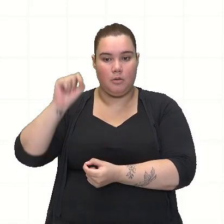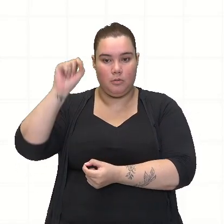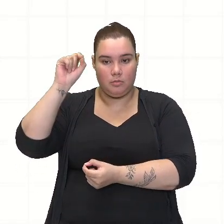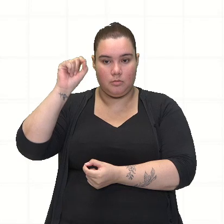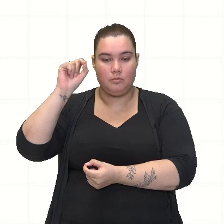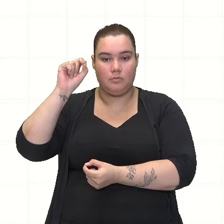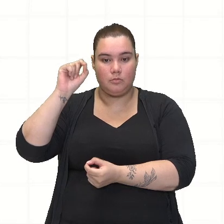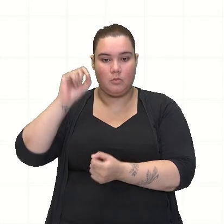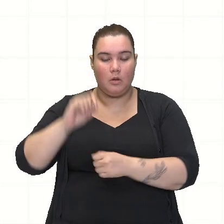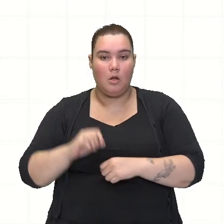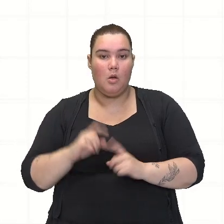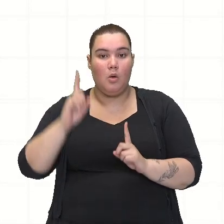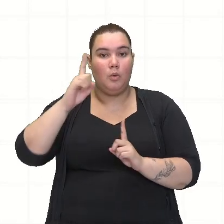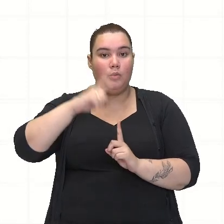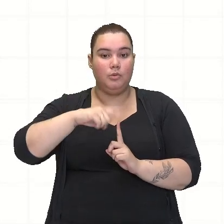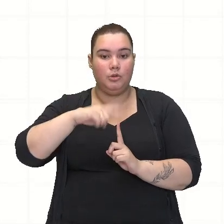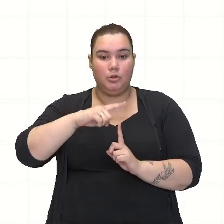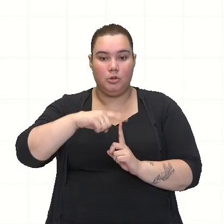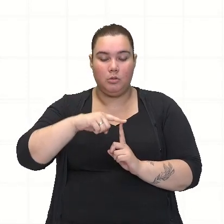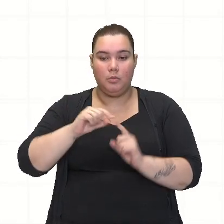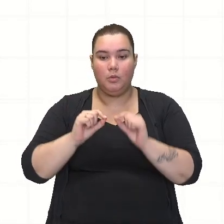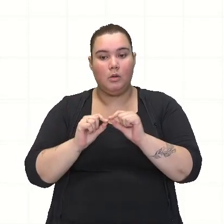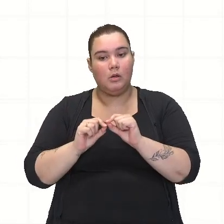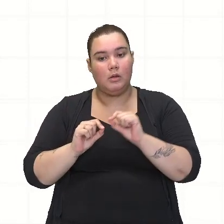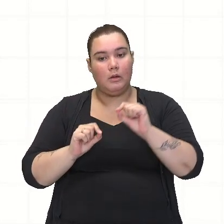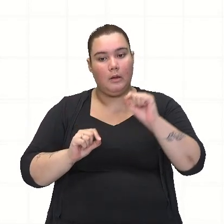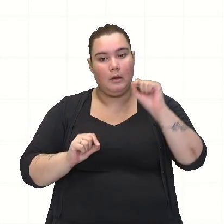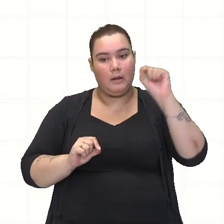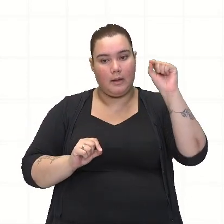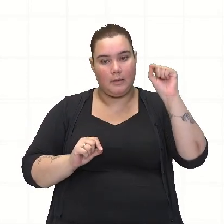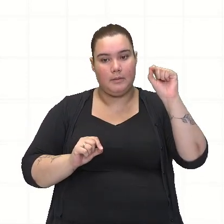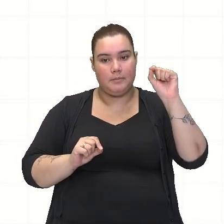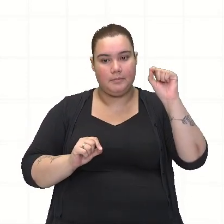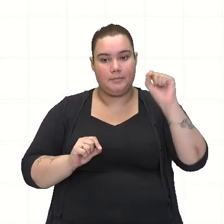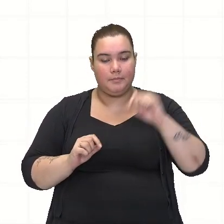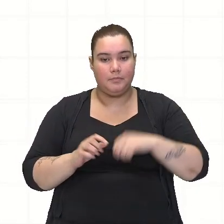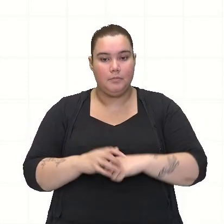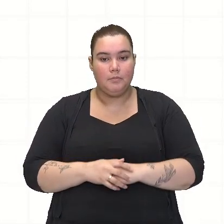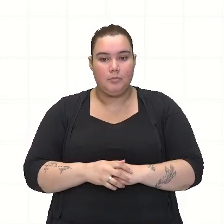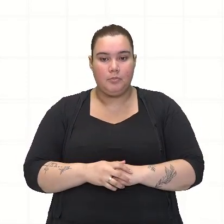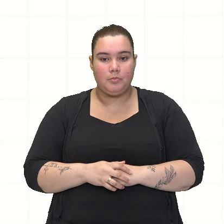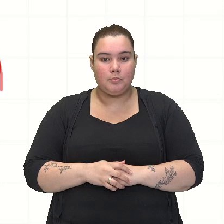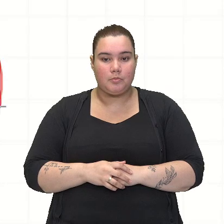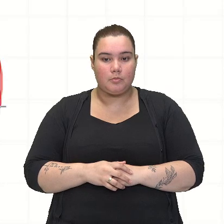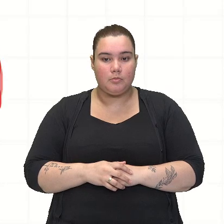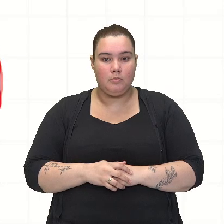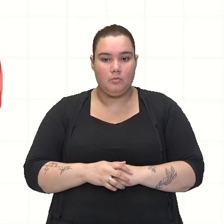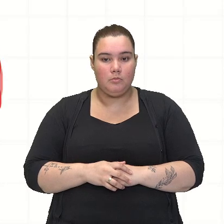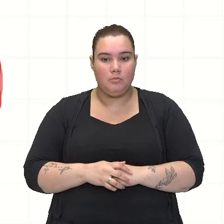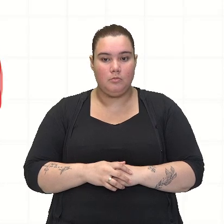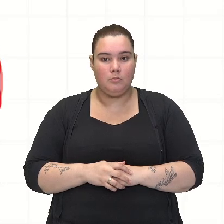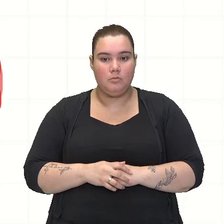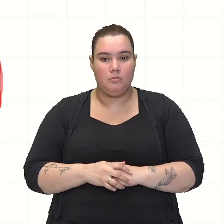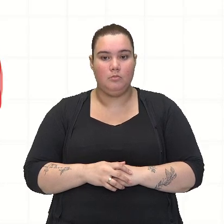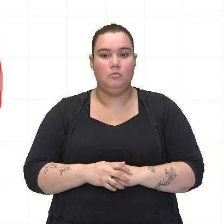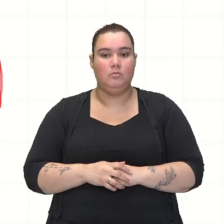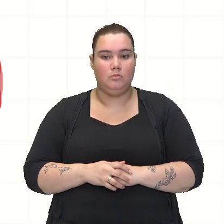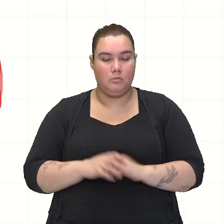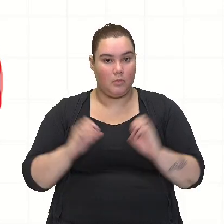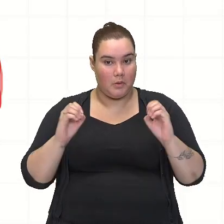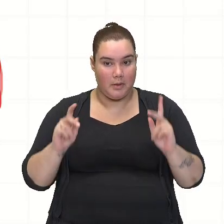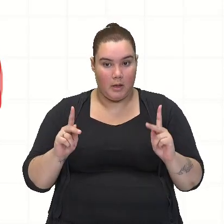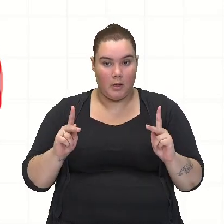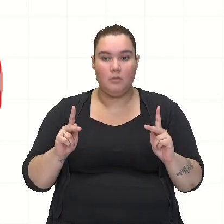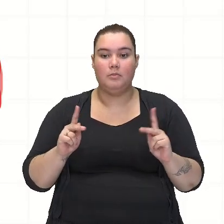vertical e ela pode ser inclinada. Olha só, ela pode ser inclinada,